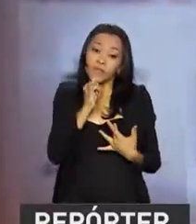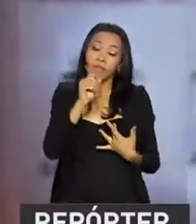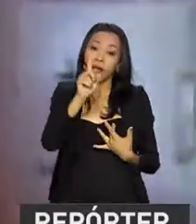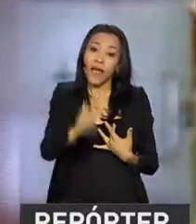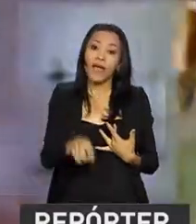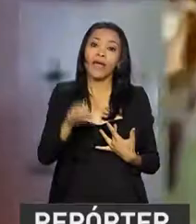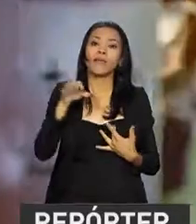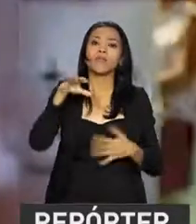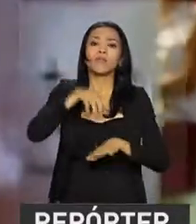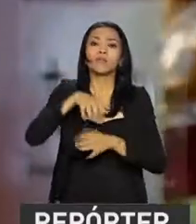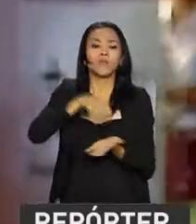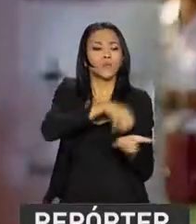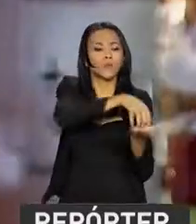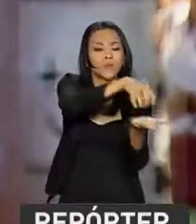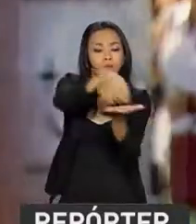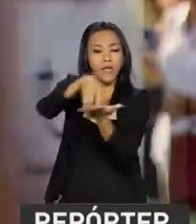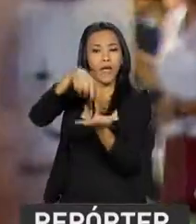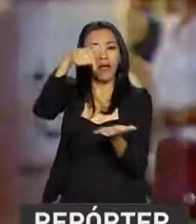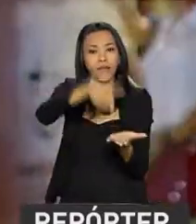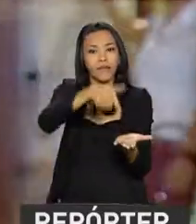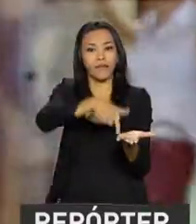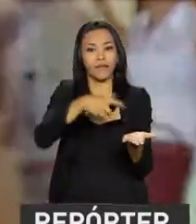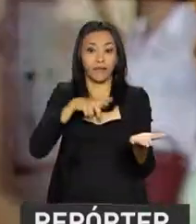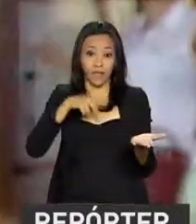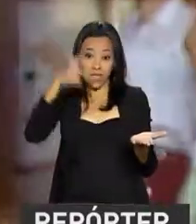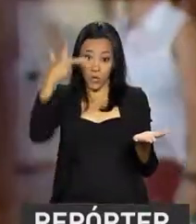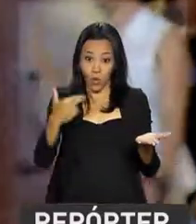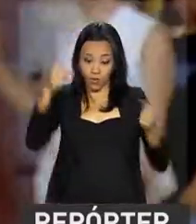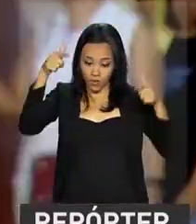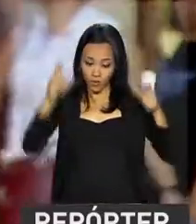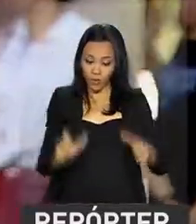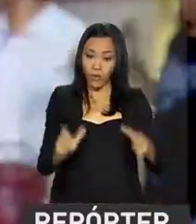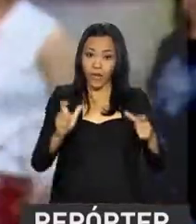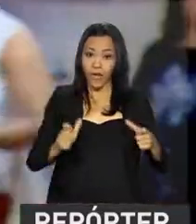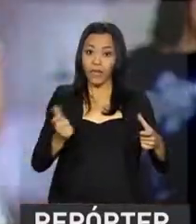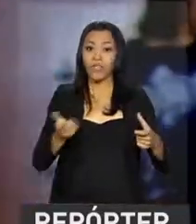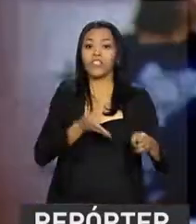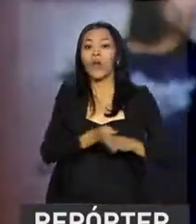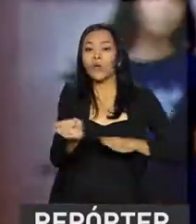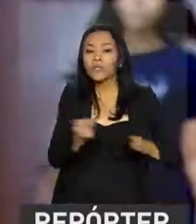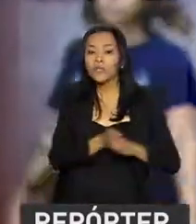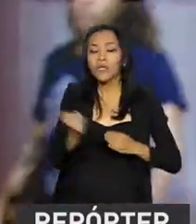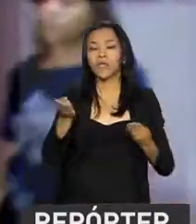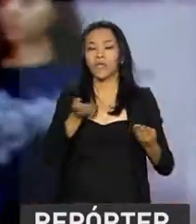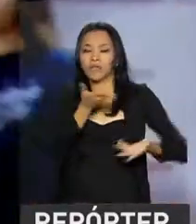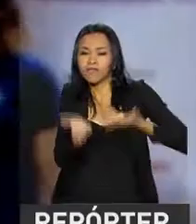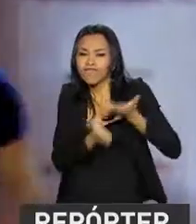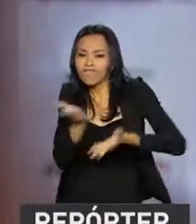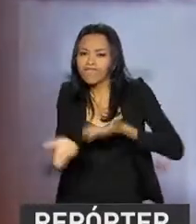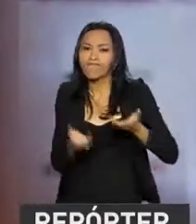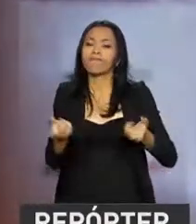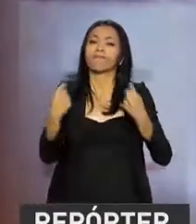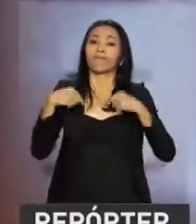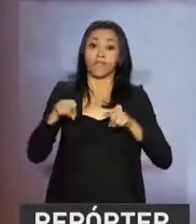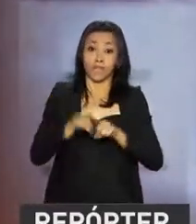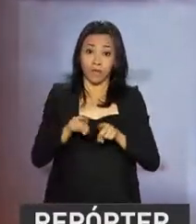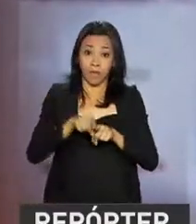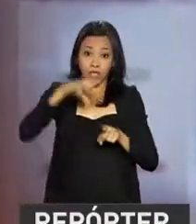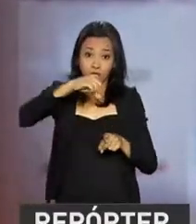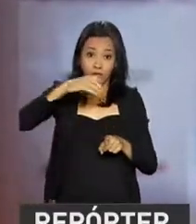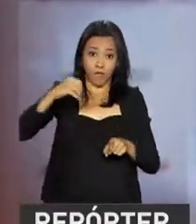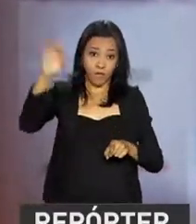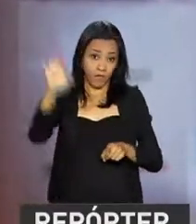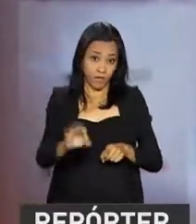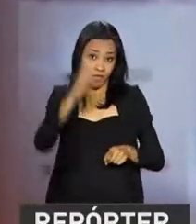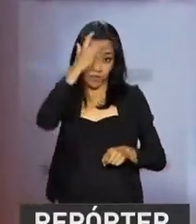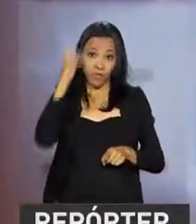em centros de testagem e aconselhamento como este, aqui do Distrito Federal. E ainda 90% das pessoas